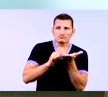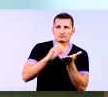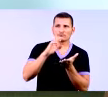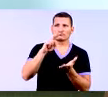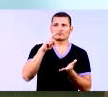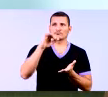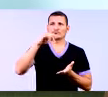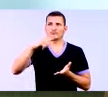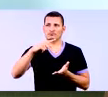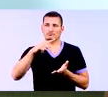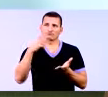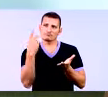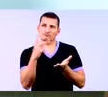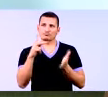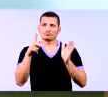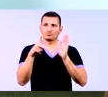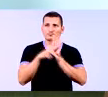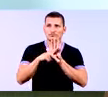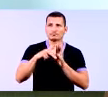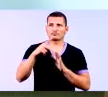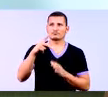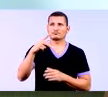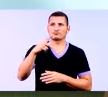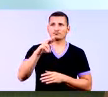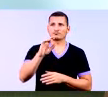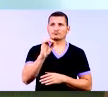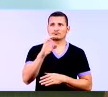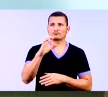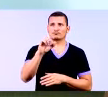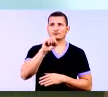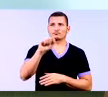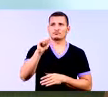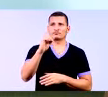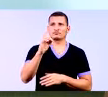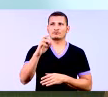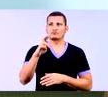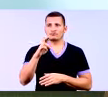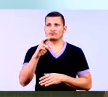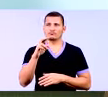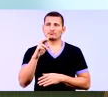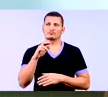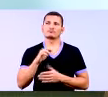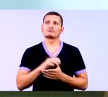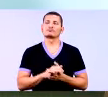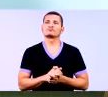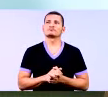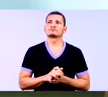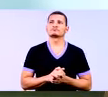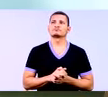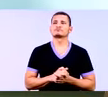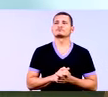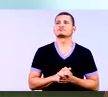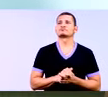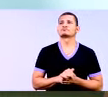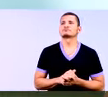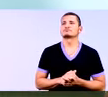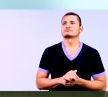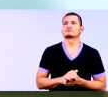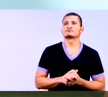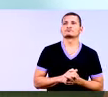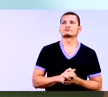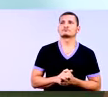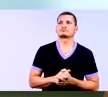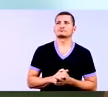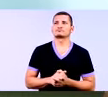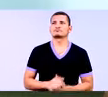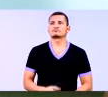seu próprio processador. Então, lá dentro ela processa internamente e tem até memória interna na mesma placa, para ela não usar o processamento nem a